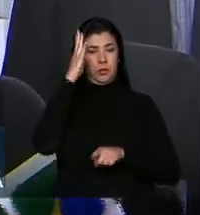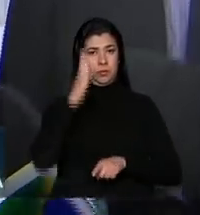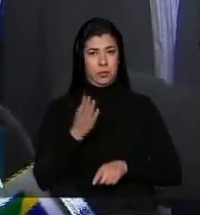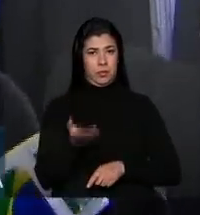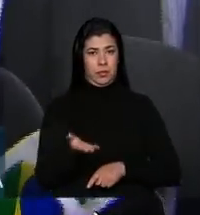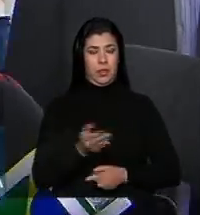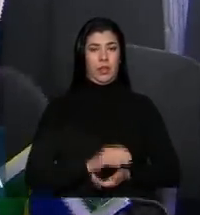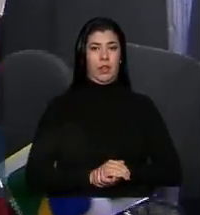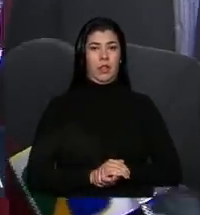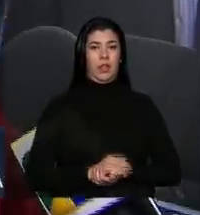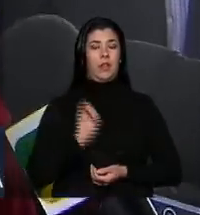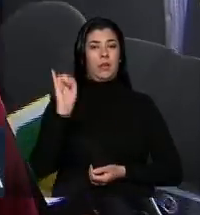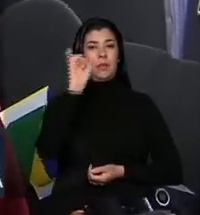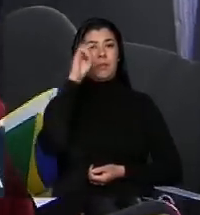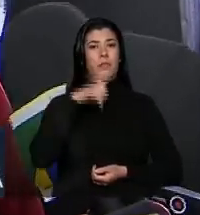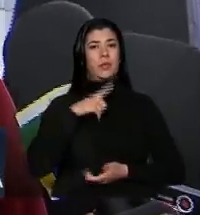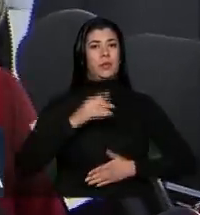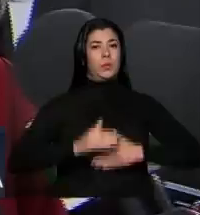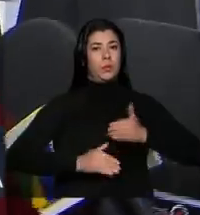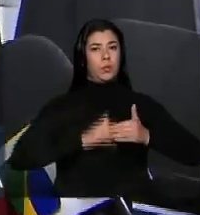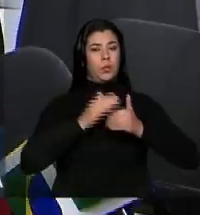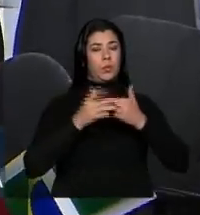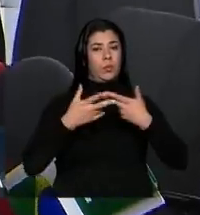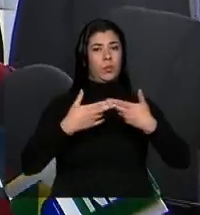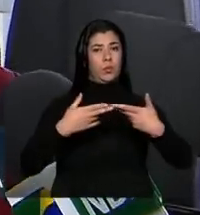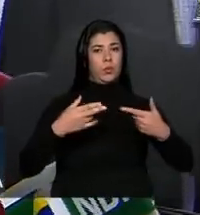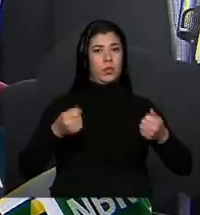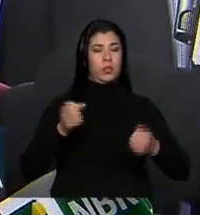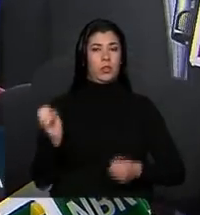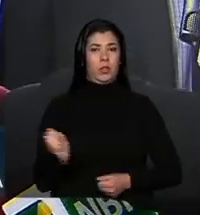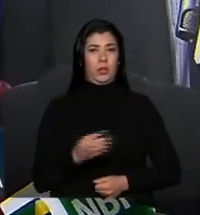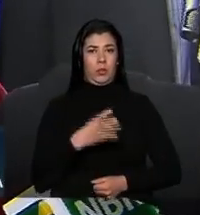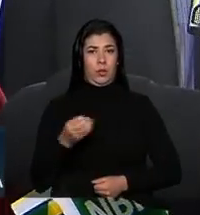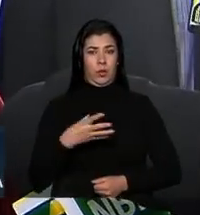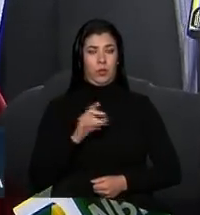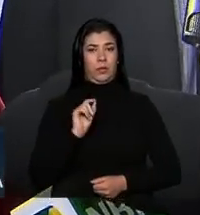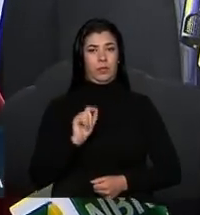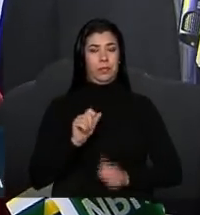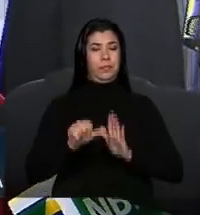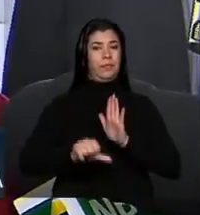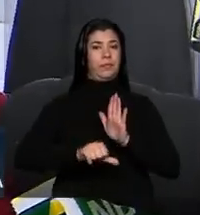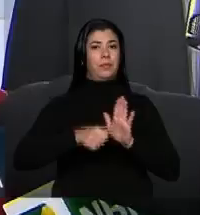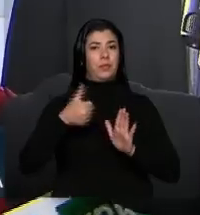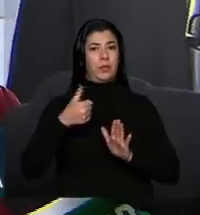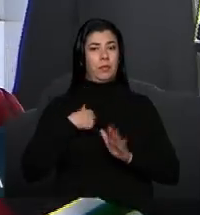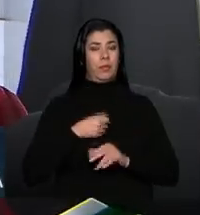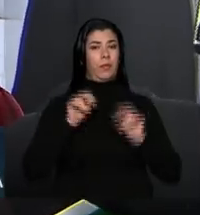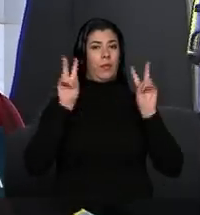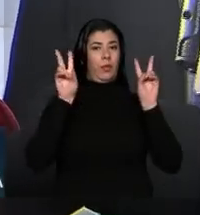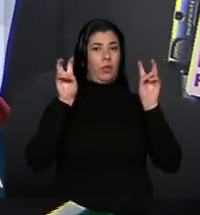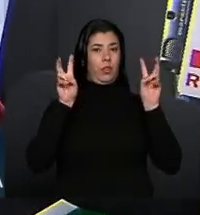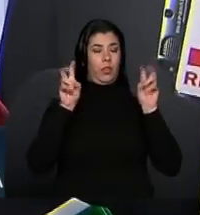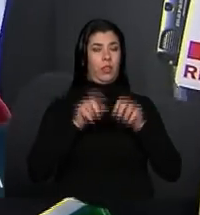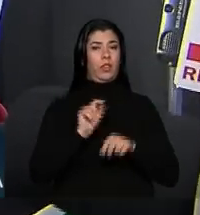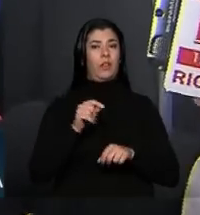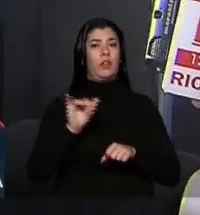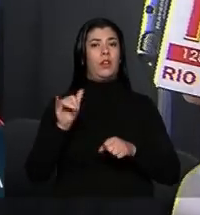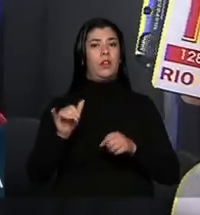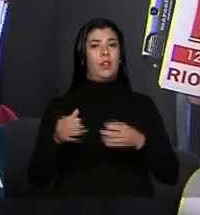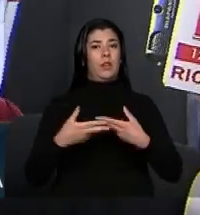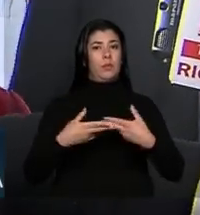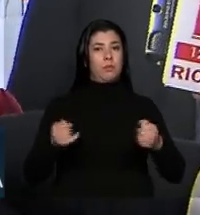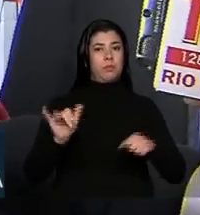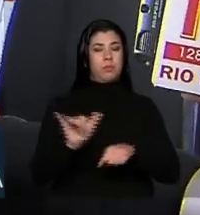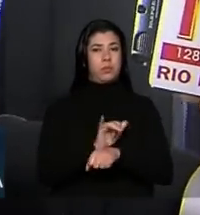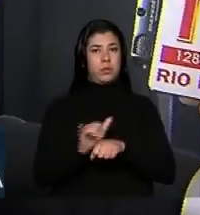ela trouxe uma série de características novas. Primeiro, uma ênfase muito grande em infraestrutura, investimento